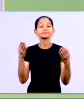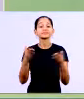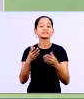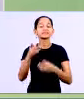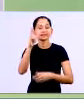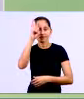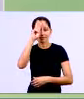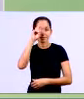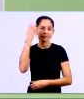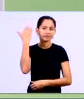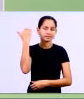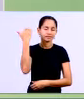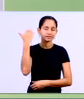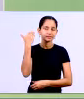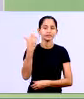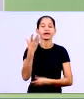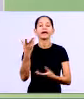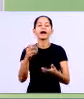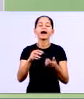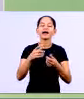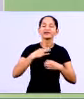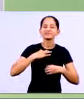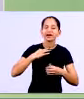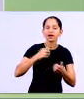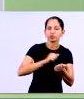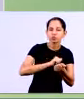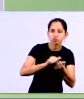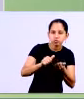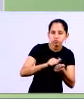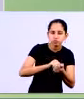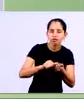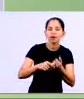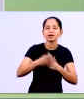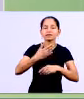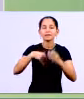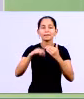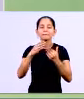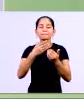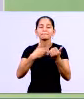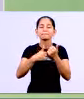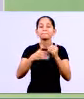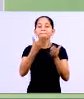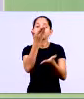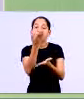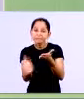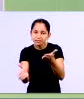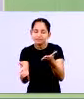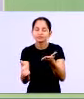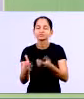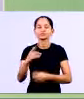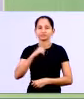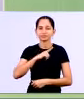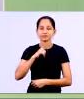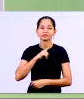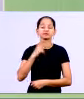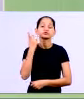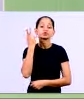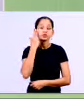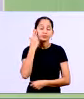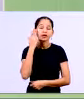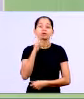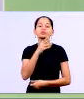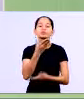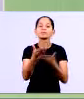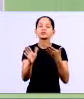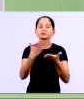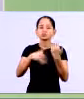como fica? Enxague, enxague. Também perdeu o acento, essas formas que a gente chama de formas risotônicas. Também